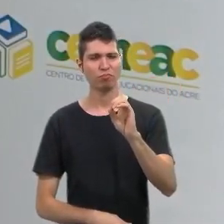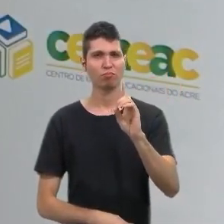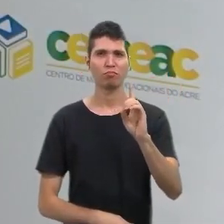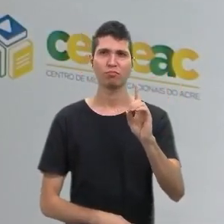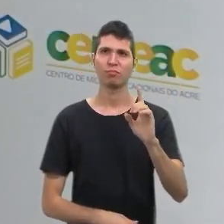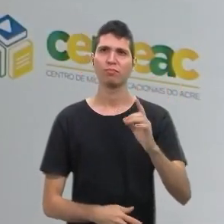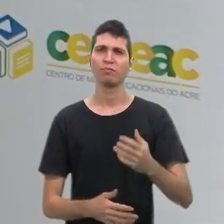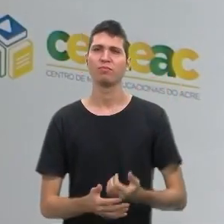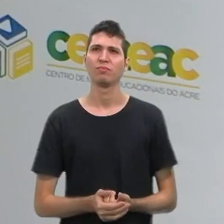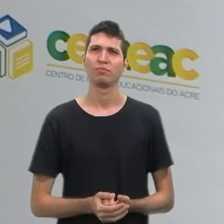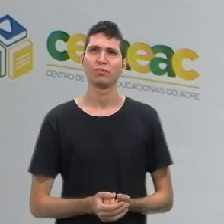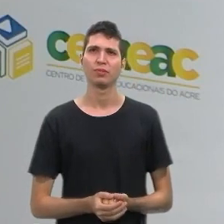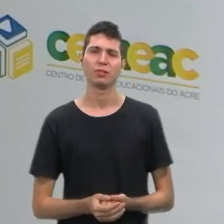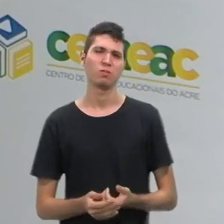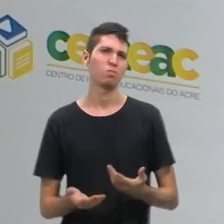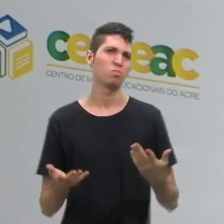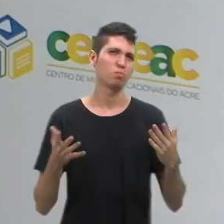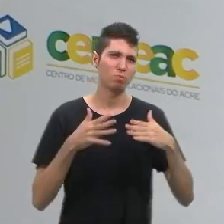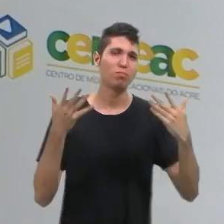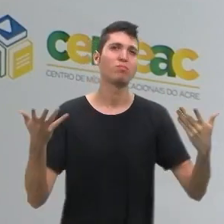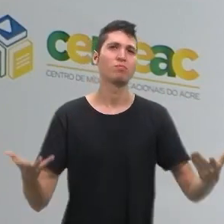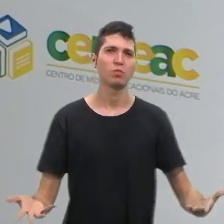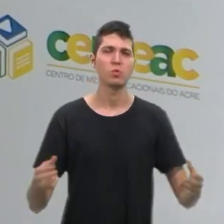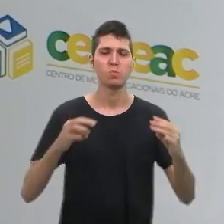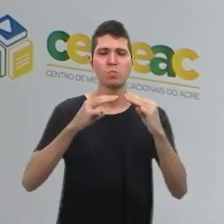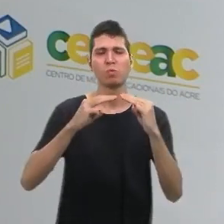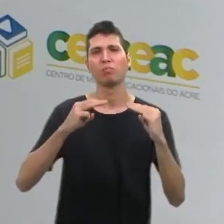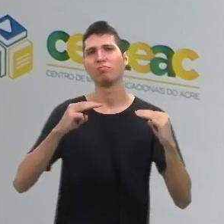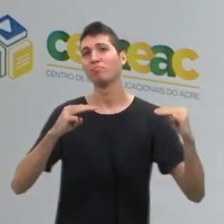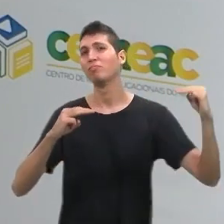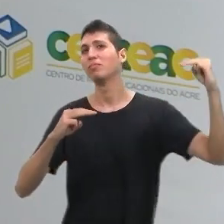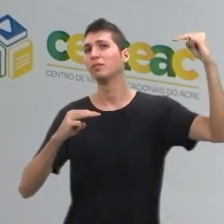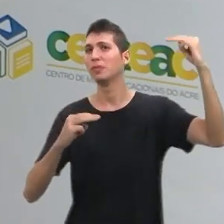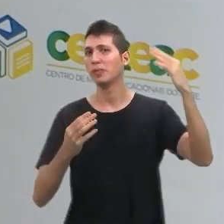mais que eu não lembre da ideia da mediana, que é o termo central, eu já